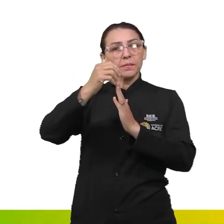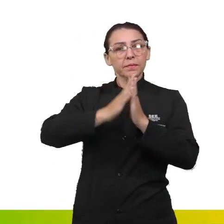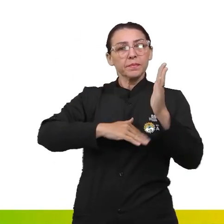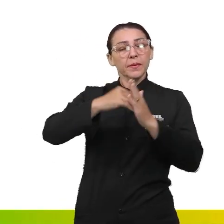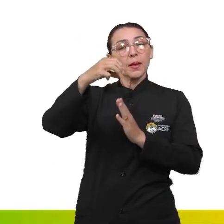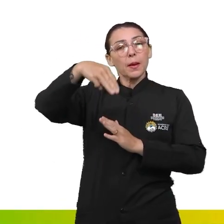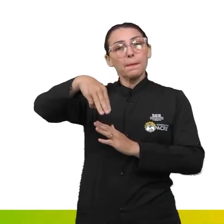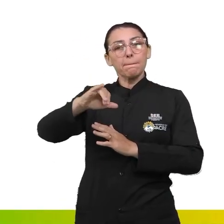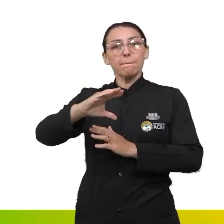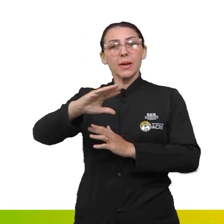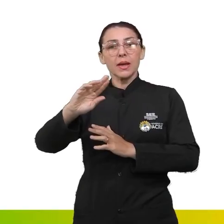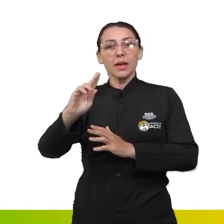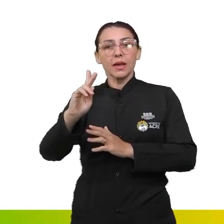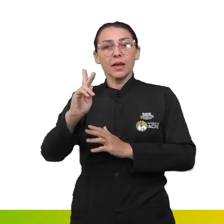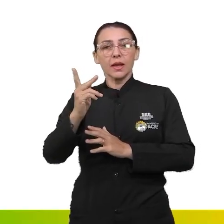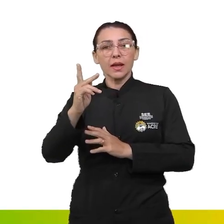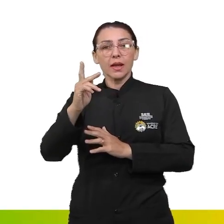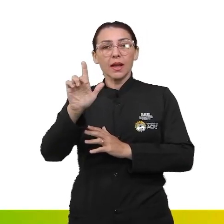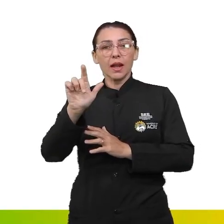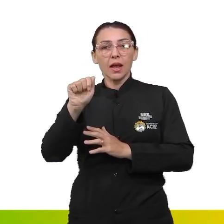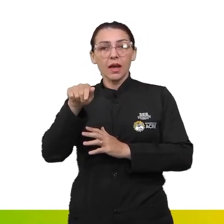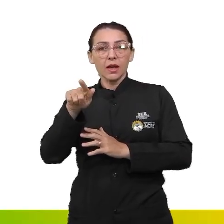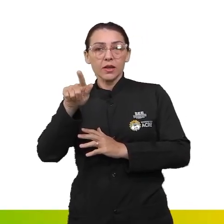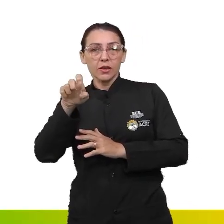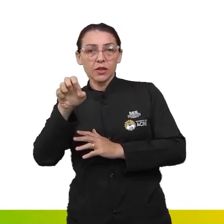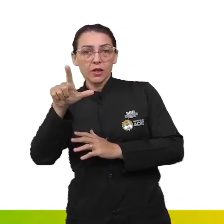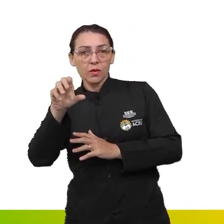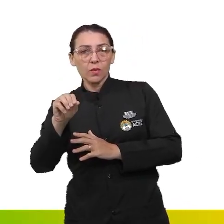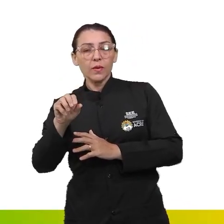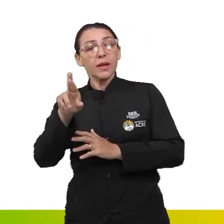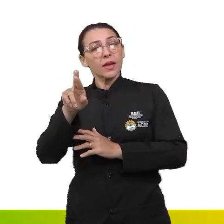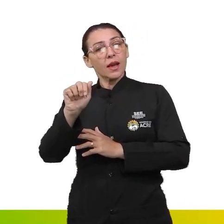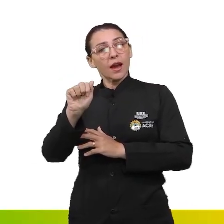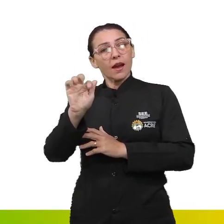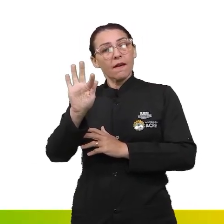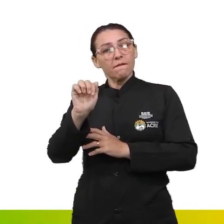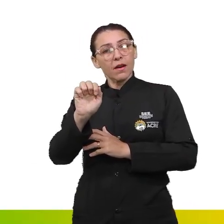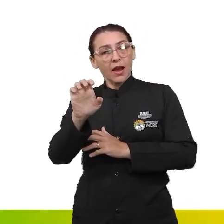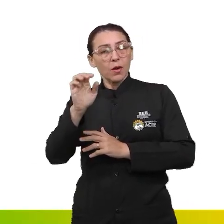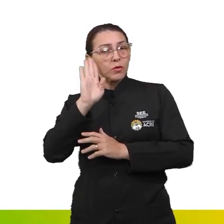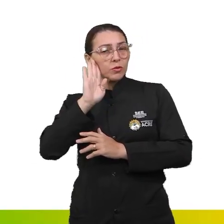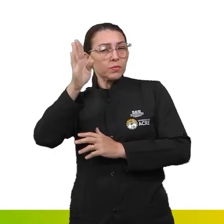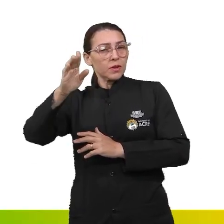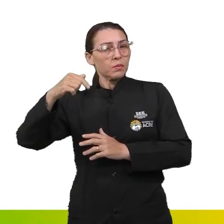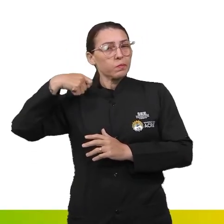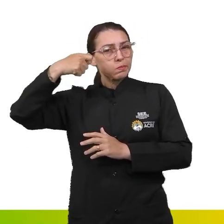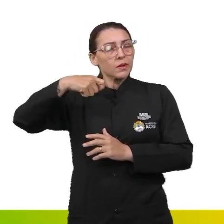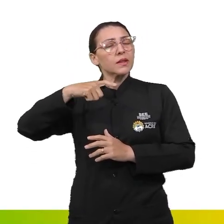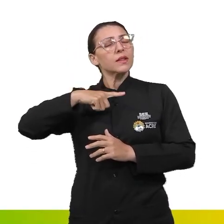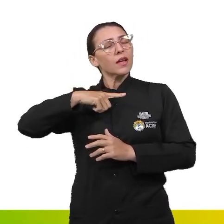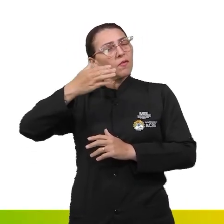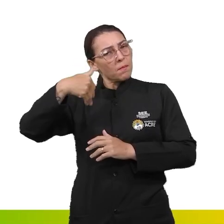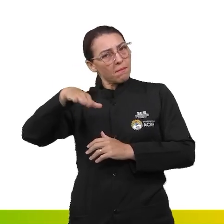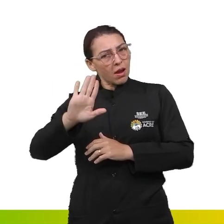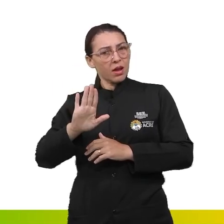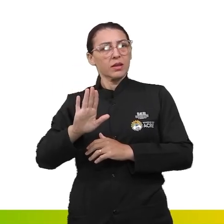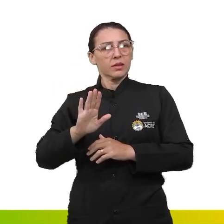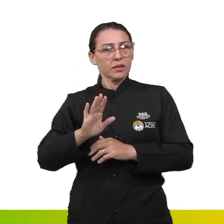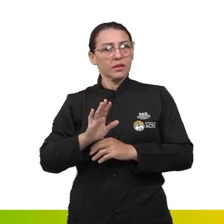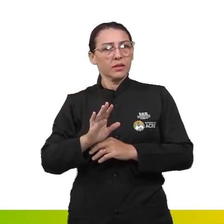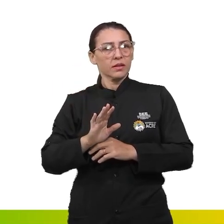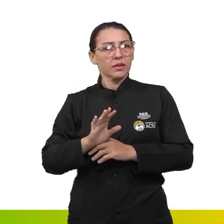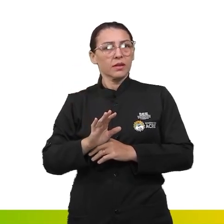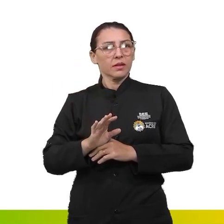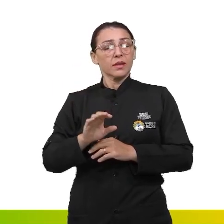da Vinci, Michelangelo, Rafael, como os principais artistas, mas tiveram vários outros, tá?